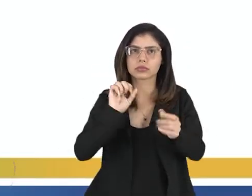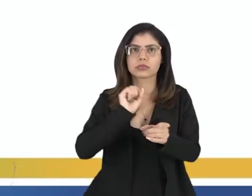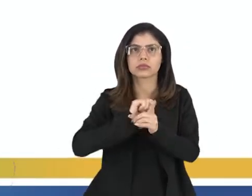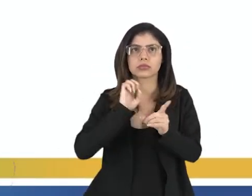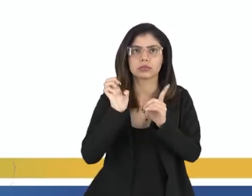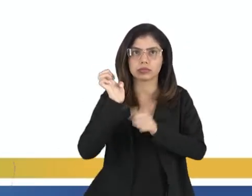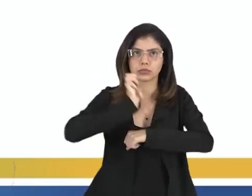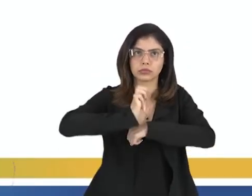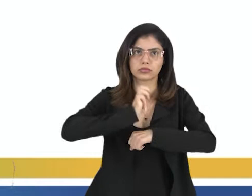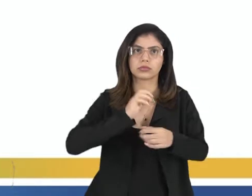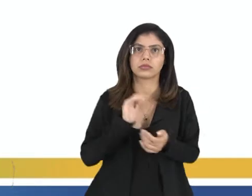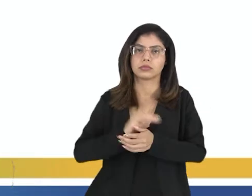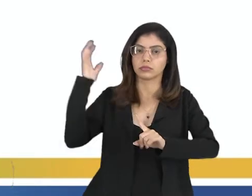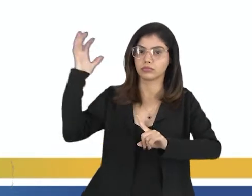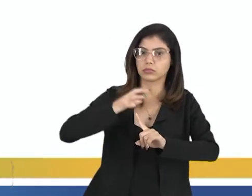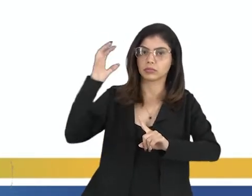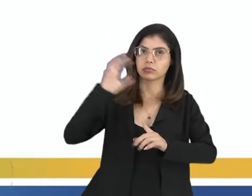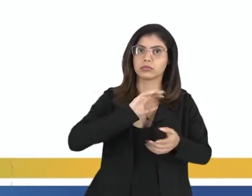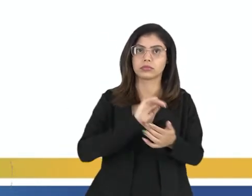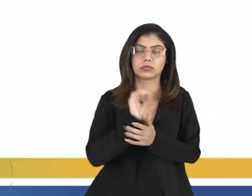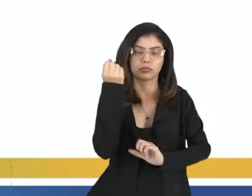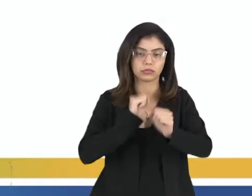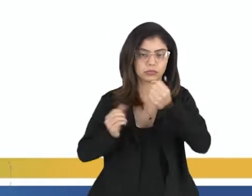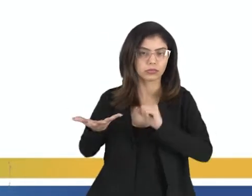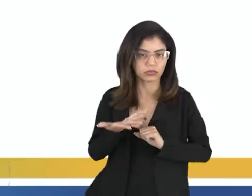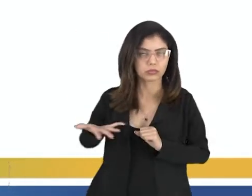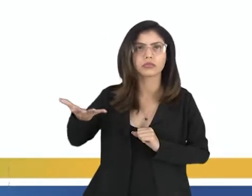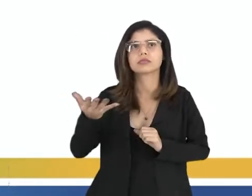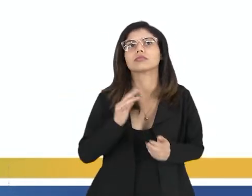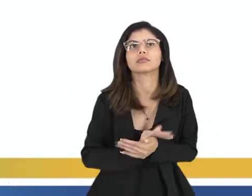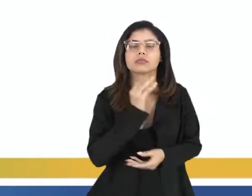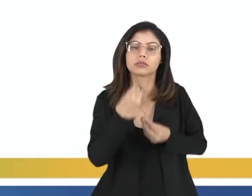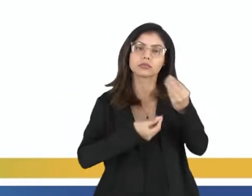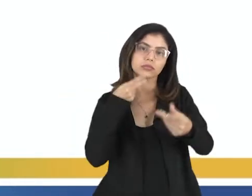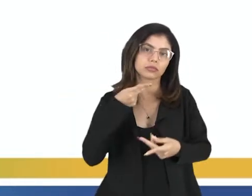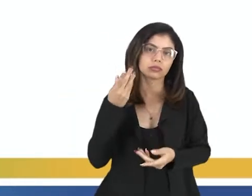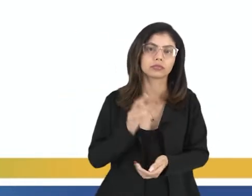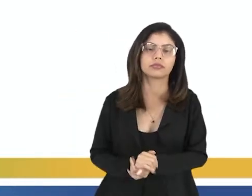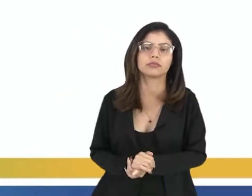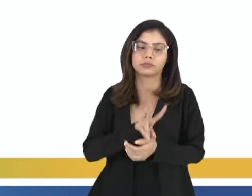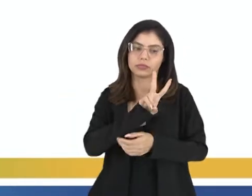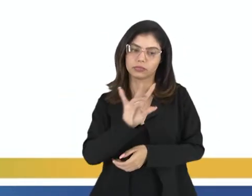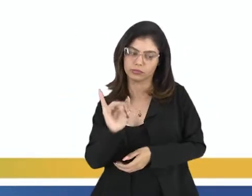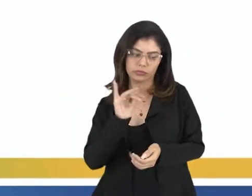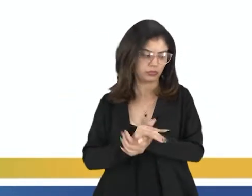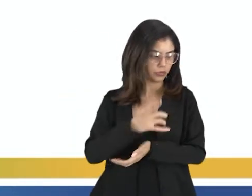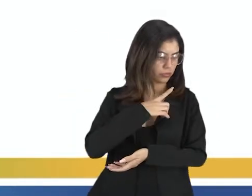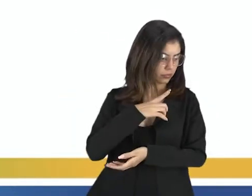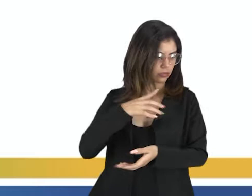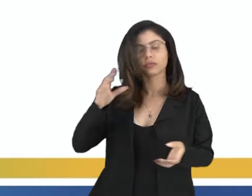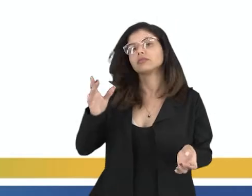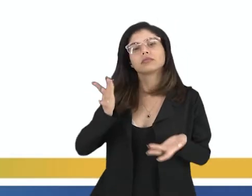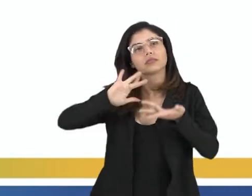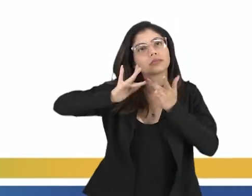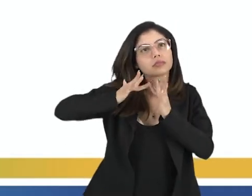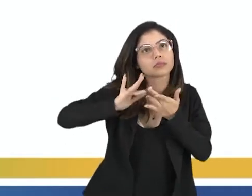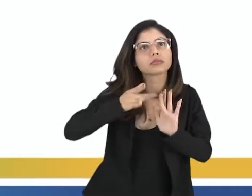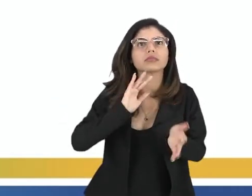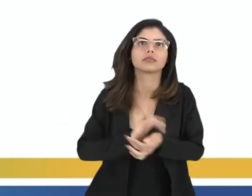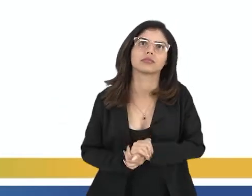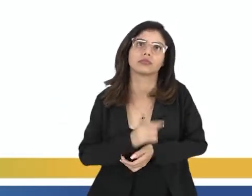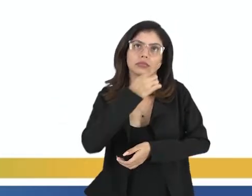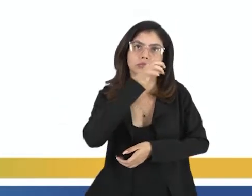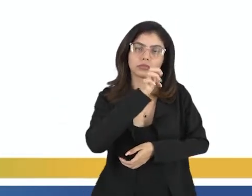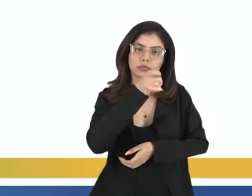e o incentivo à industrialização de base. E aí, como eu disse para vocês, ele vai, ter esse contato aí com o